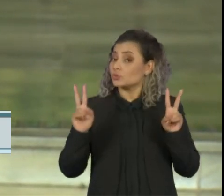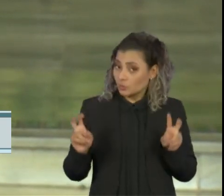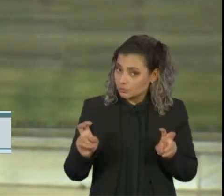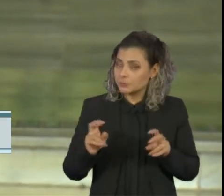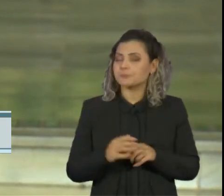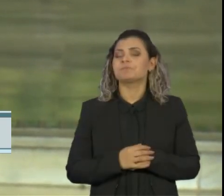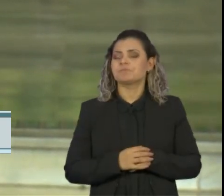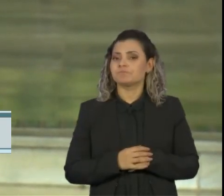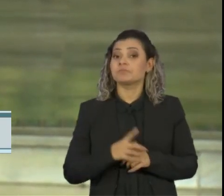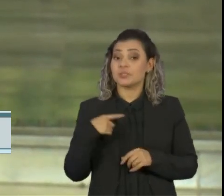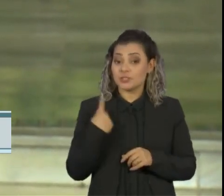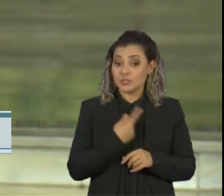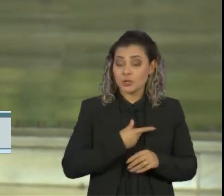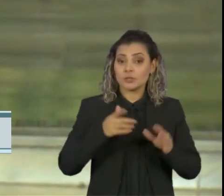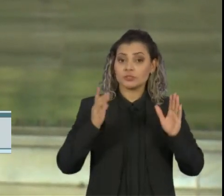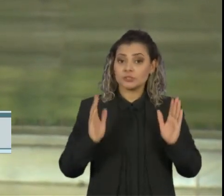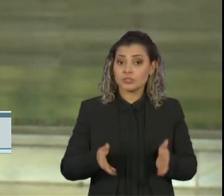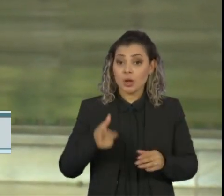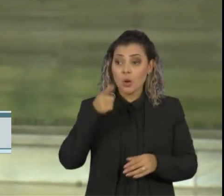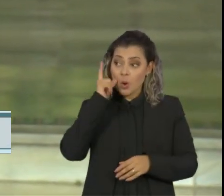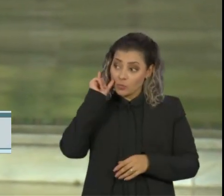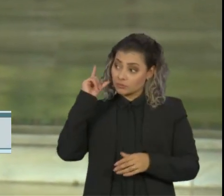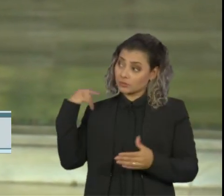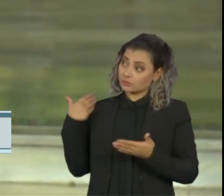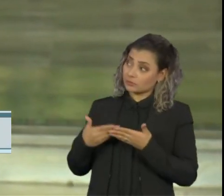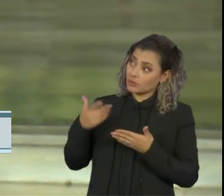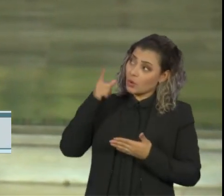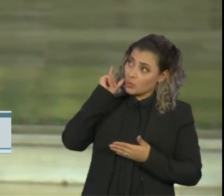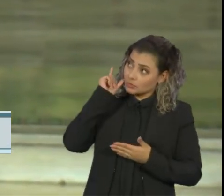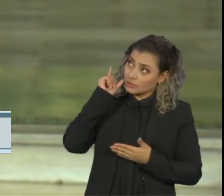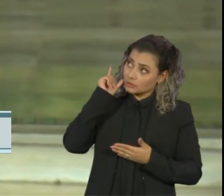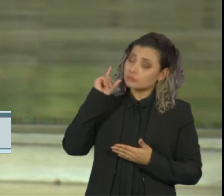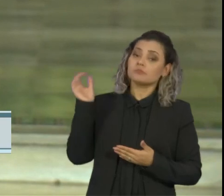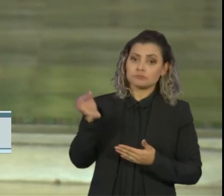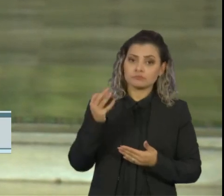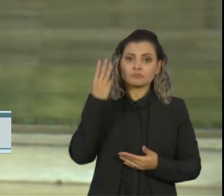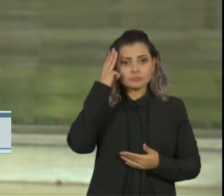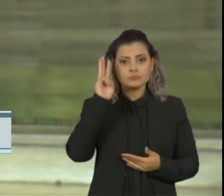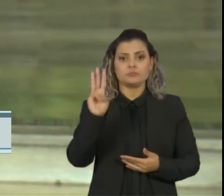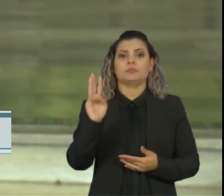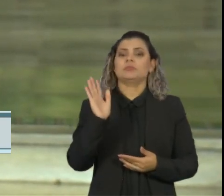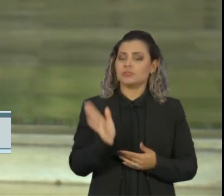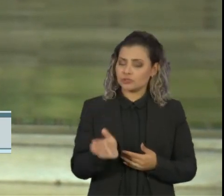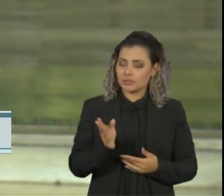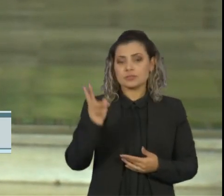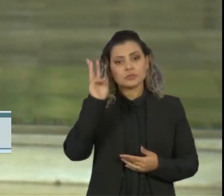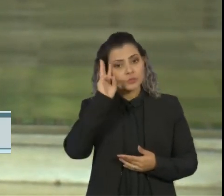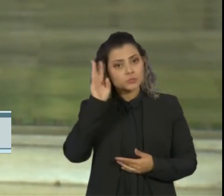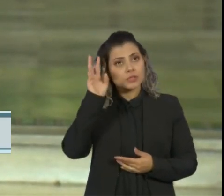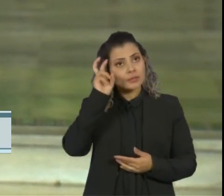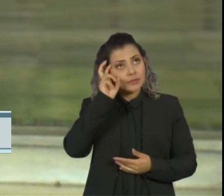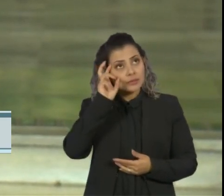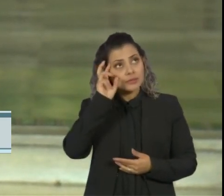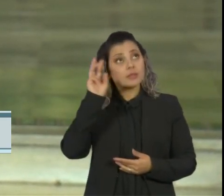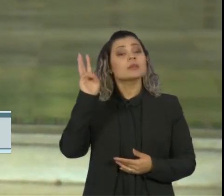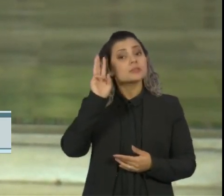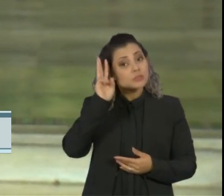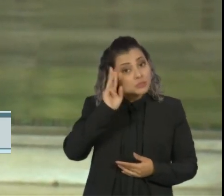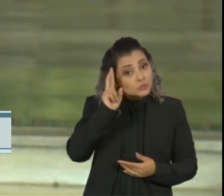Nós entregamos até ontem, nestes 3 dias, segunda, terça,